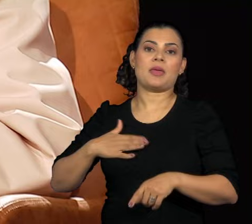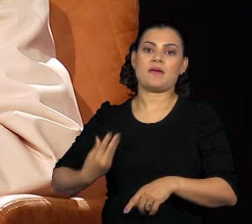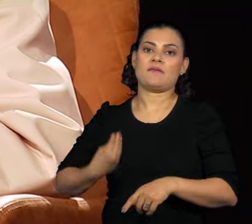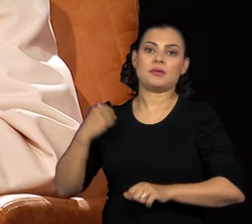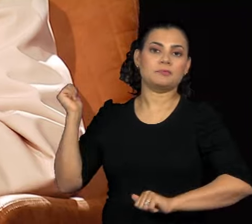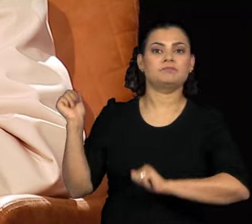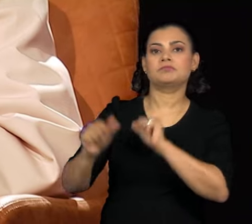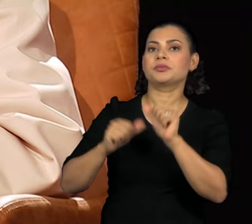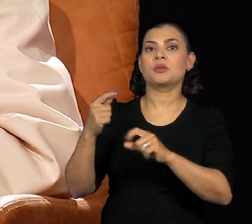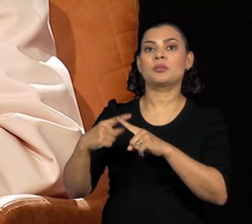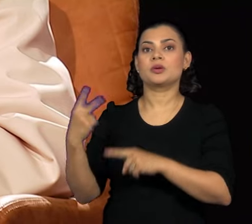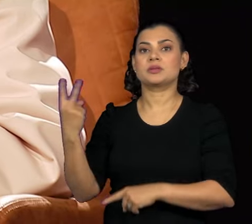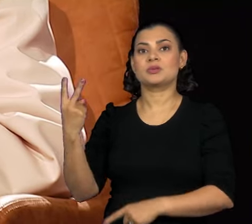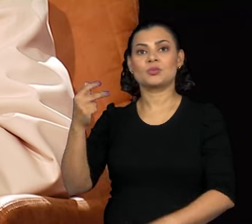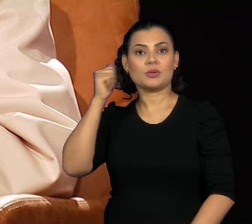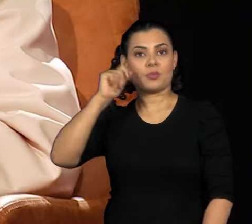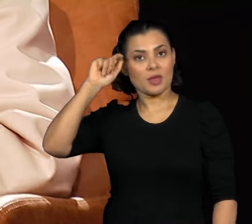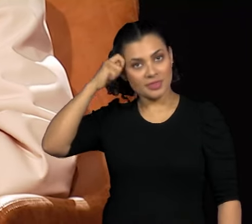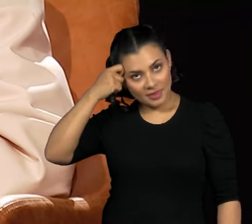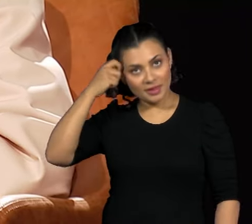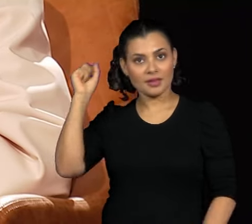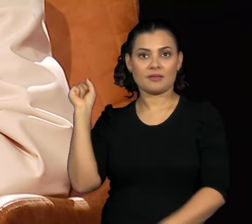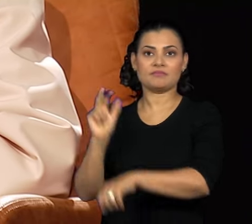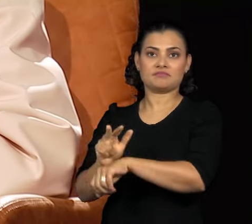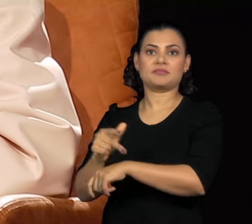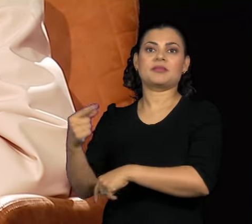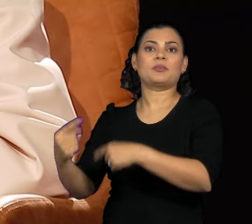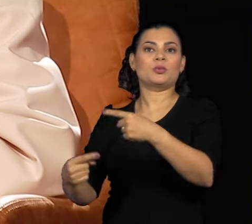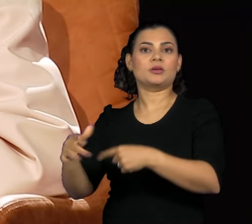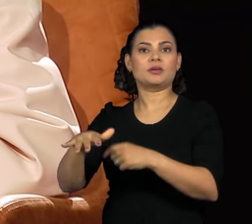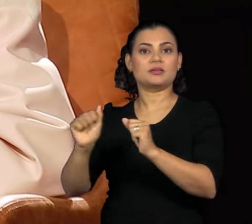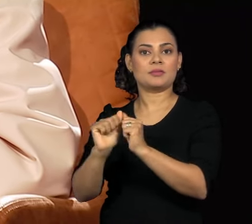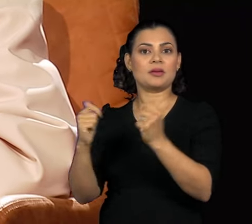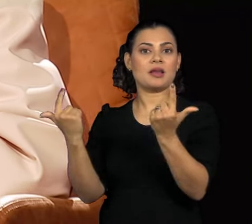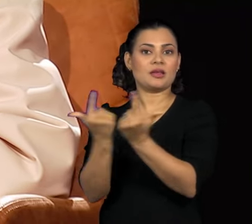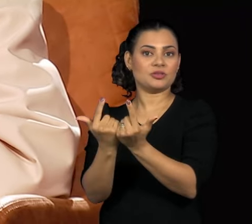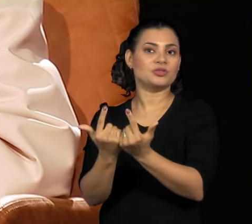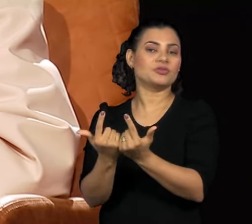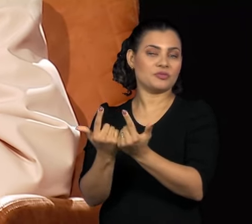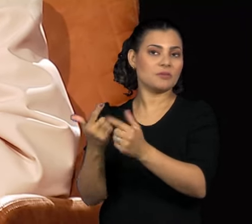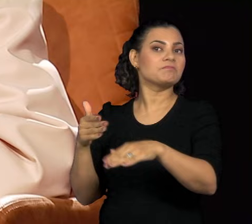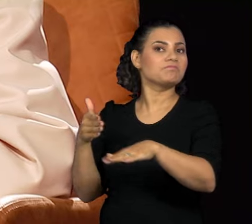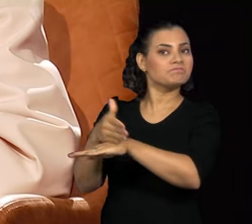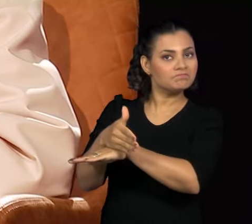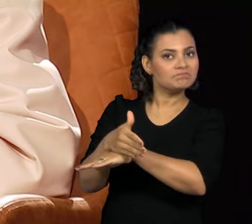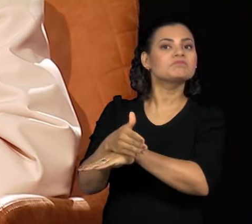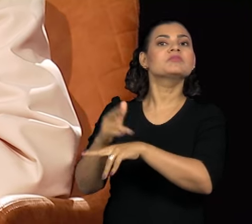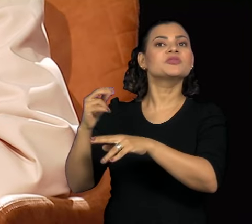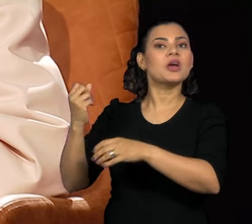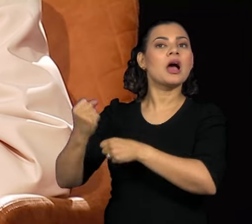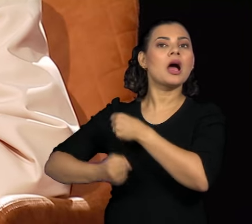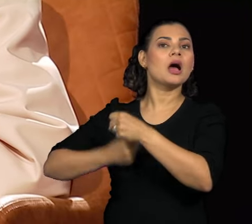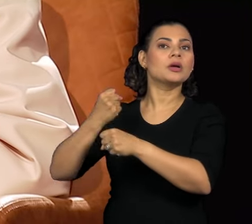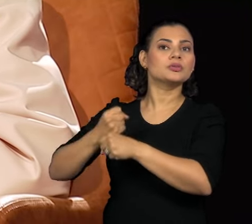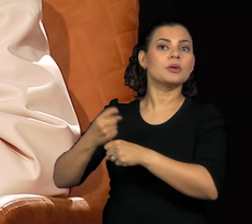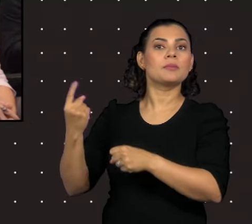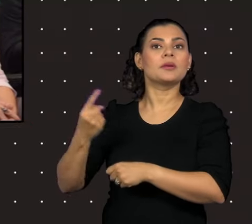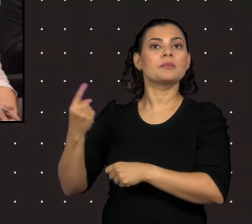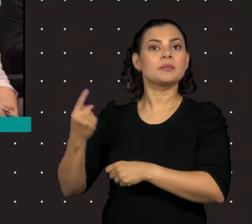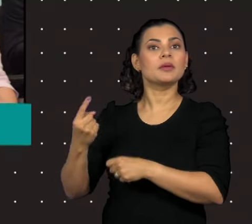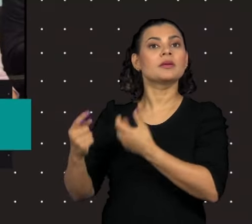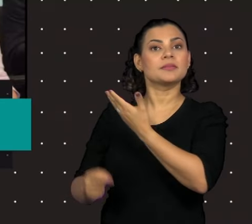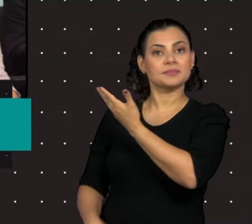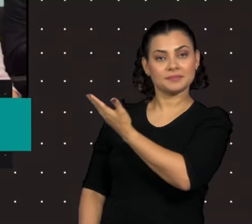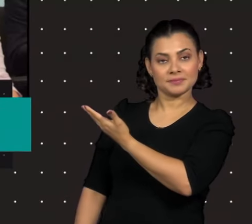que eu sou a segunda mulher negra que entrei na Assembleia Legislativa, que tem, né, tantos e tantos, tantos anos. A primeira foi a doutora